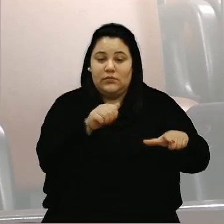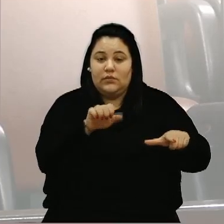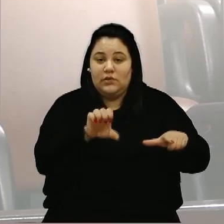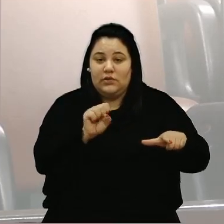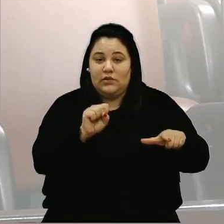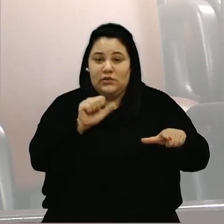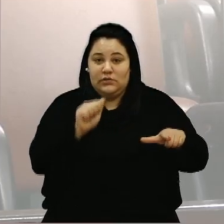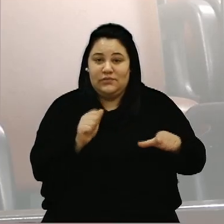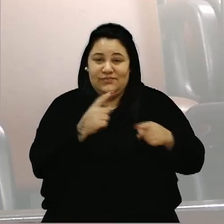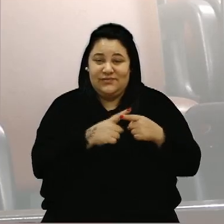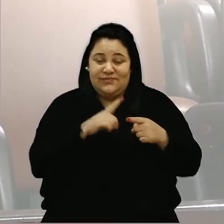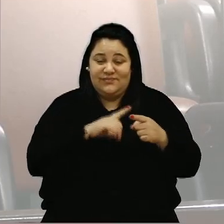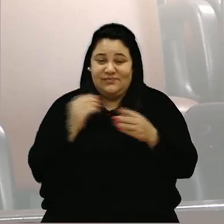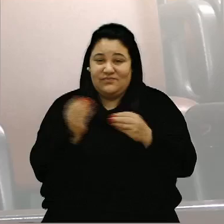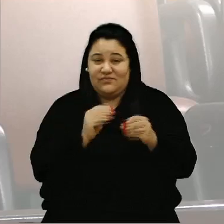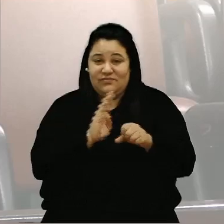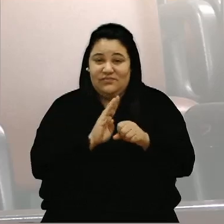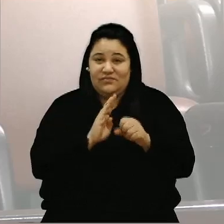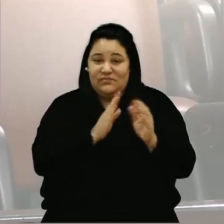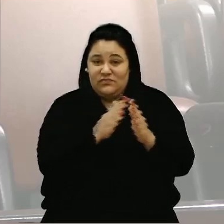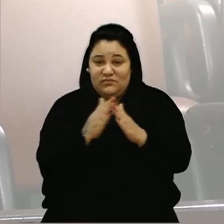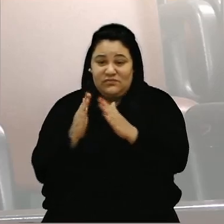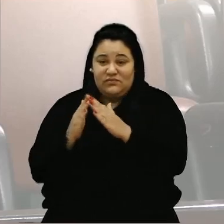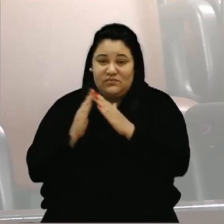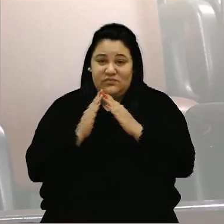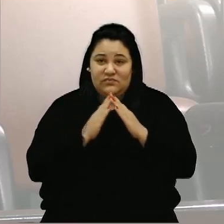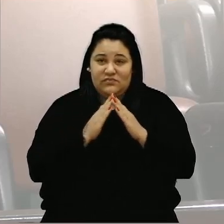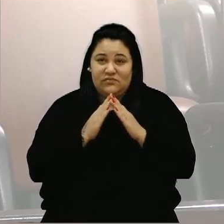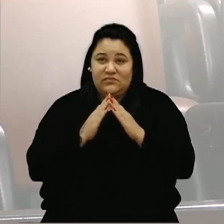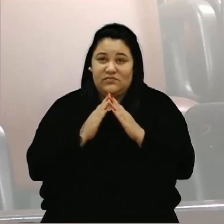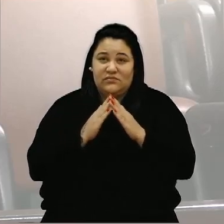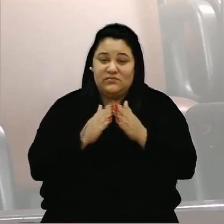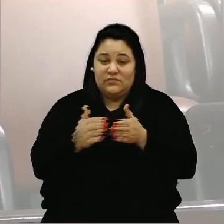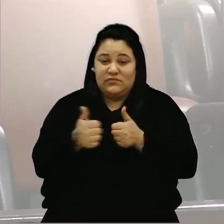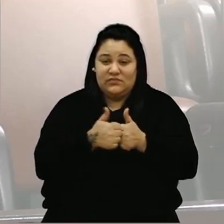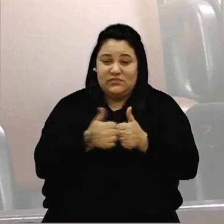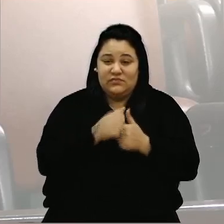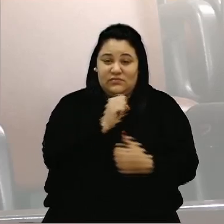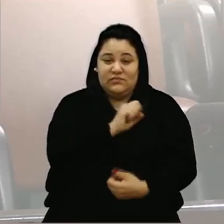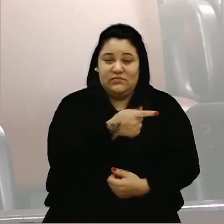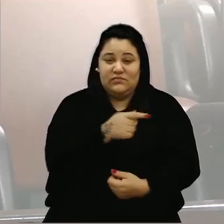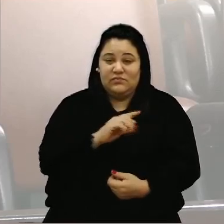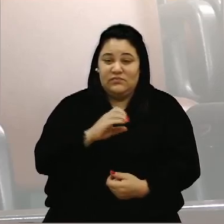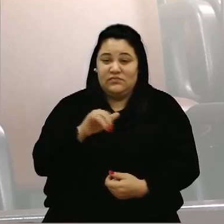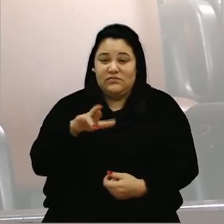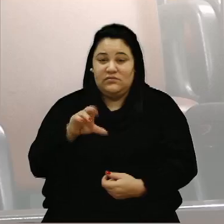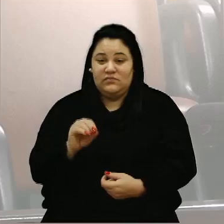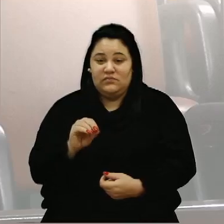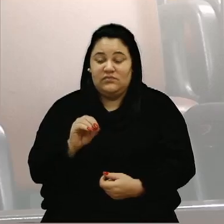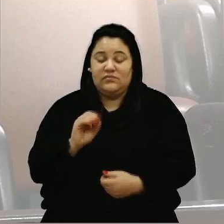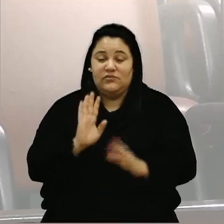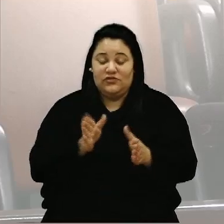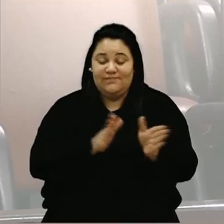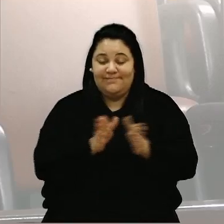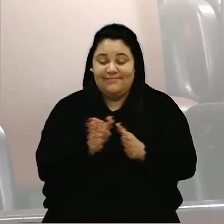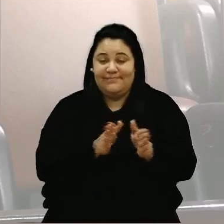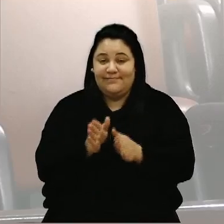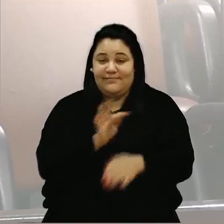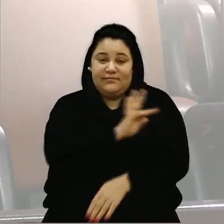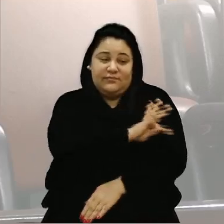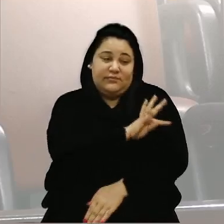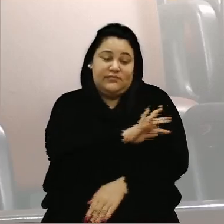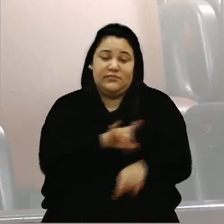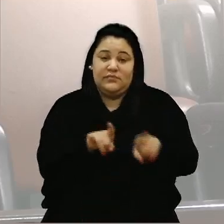para os moradores dos bairros que desembarcam ali na linha principal do São Ciro e já acesso ali à farmácia. Dizer que é